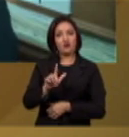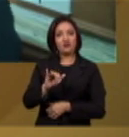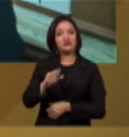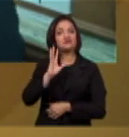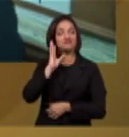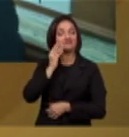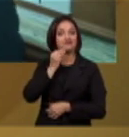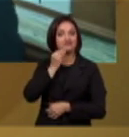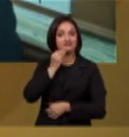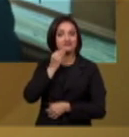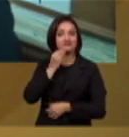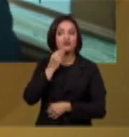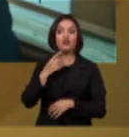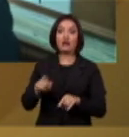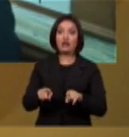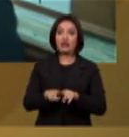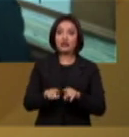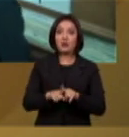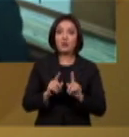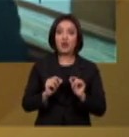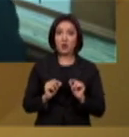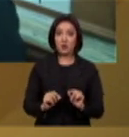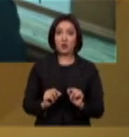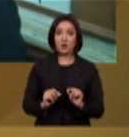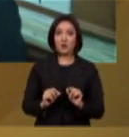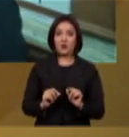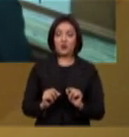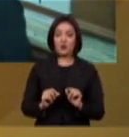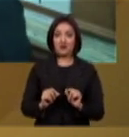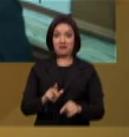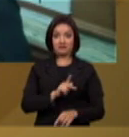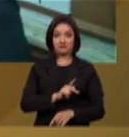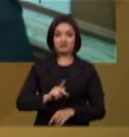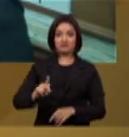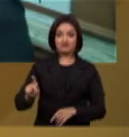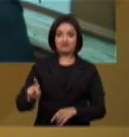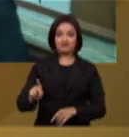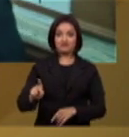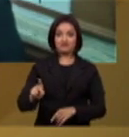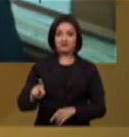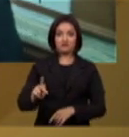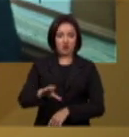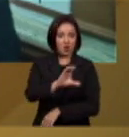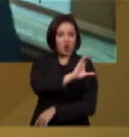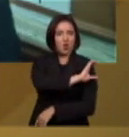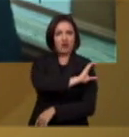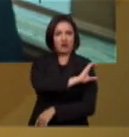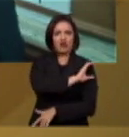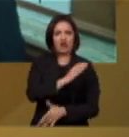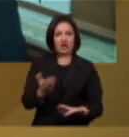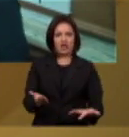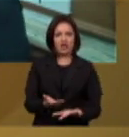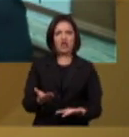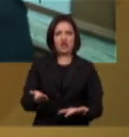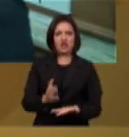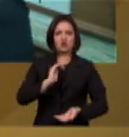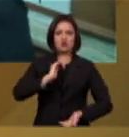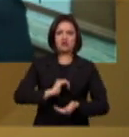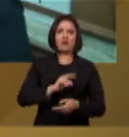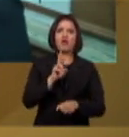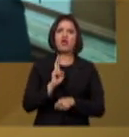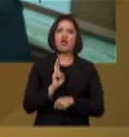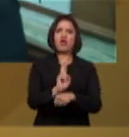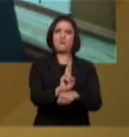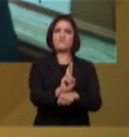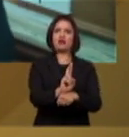ressalto mais que Vossa Excelência, na gestão do Supremo, na